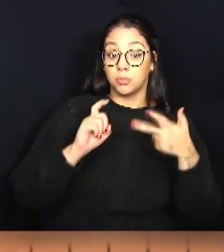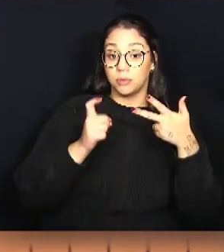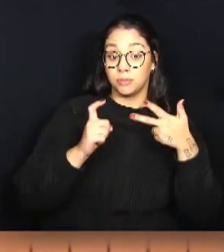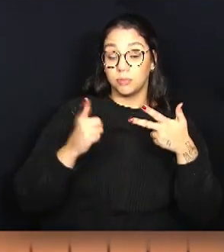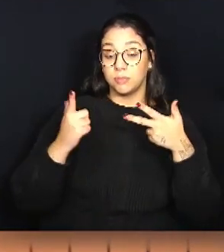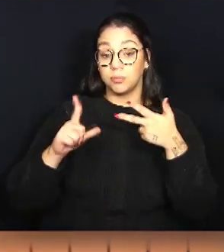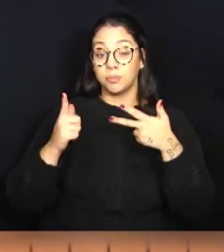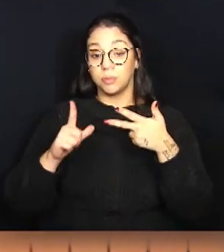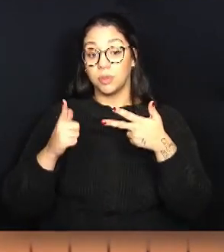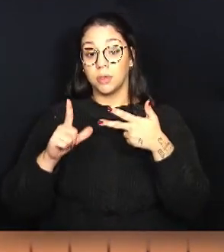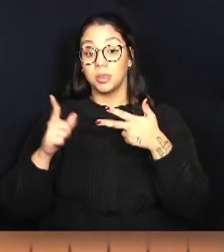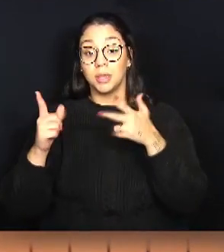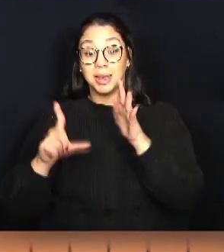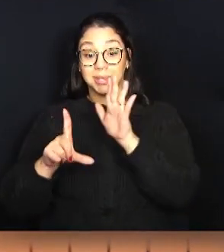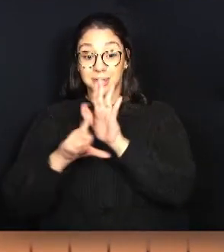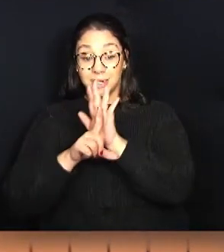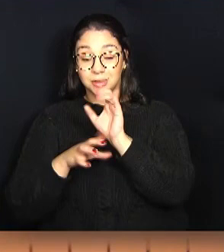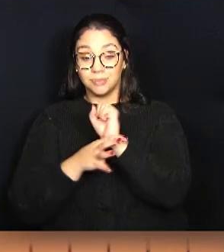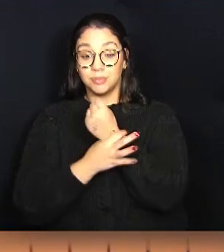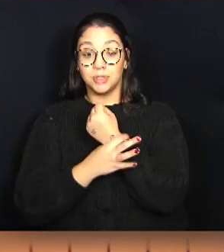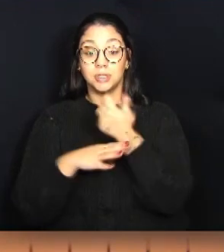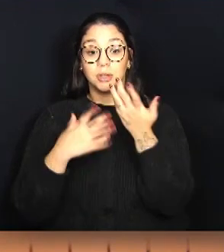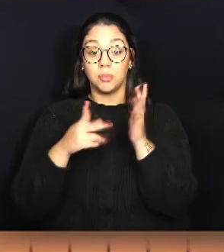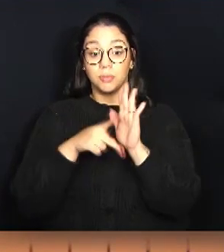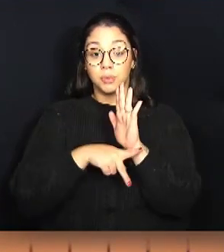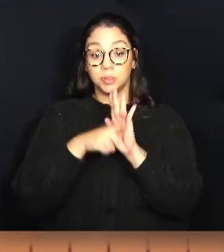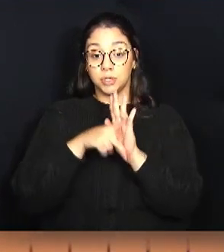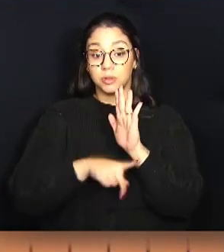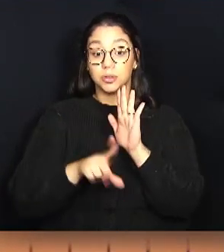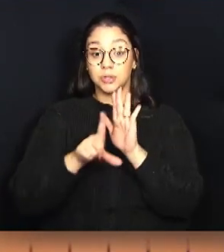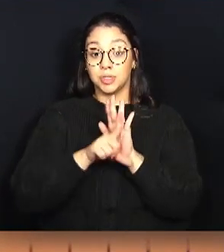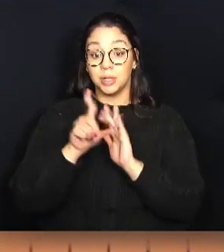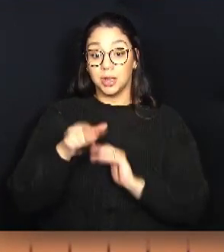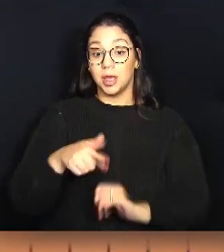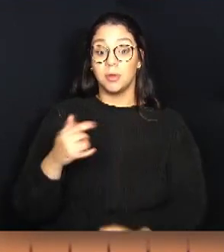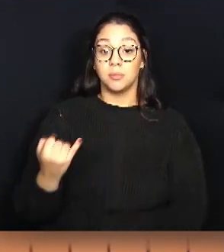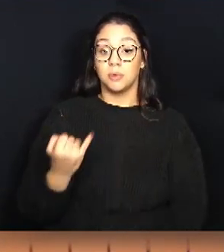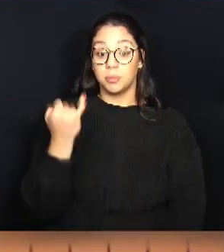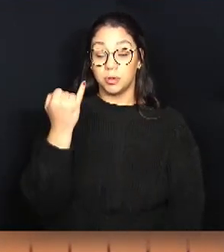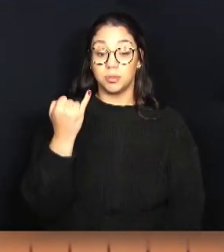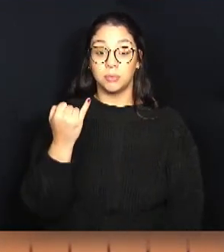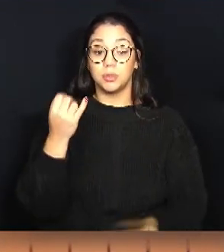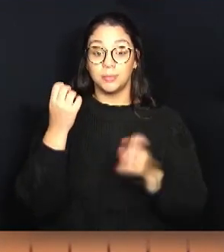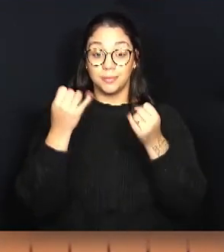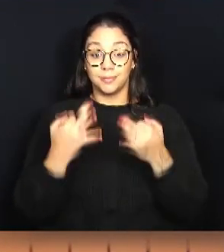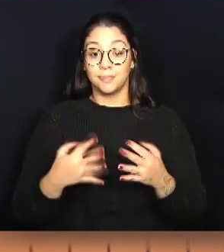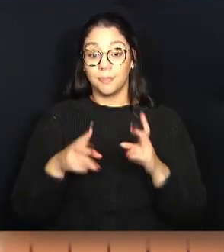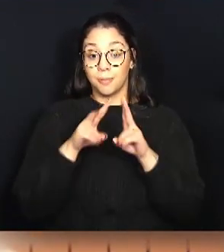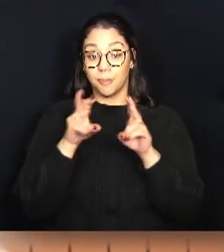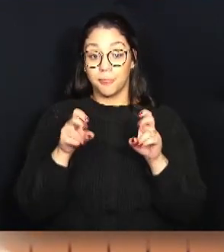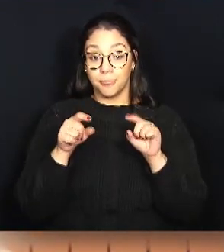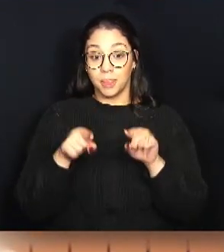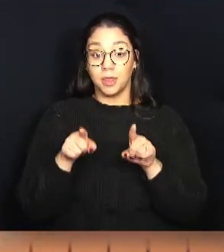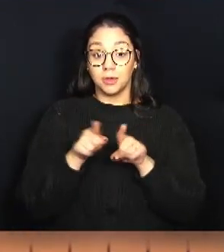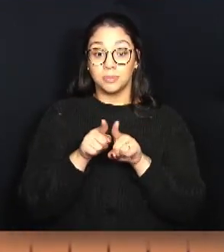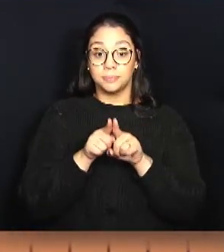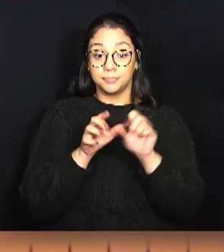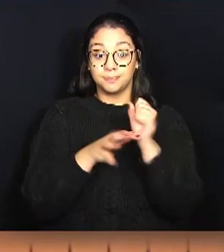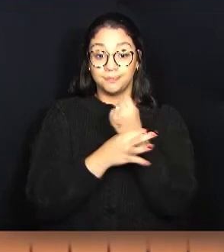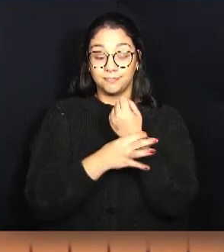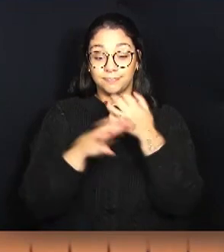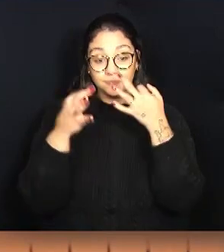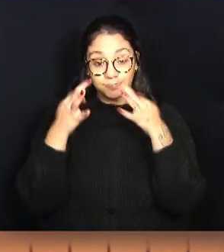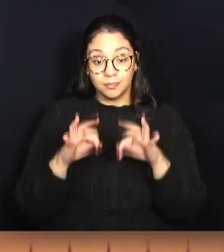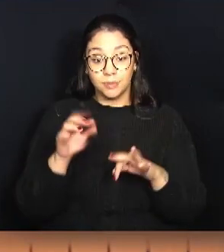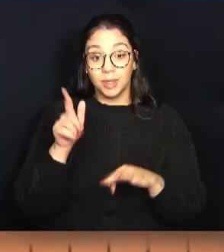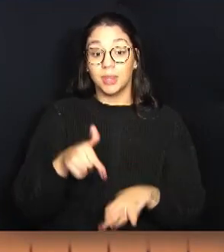pela legislação. Então, esse projeto de lei ele é muito importante para a gente falar sobre isso e para a gente ter assegurado esse direito, que é um